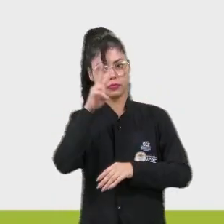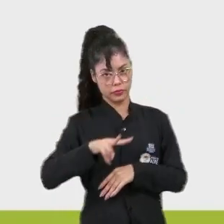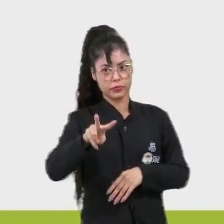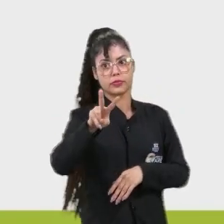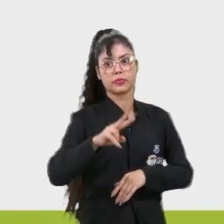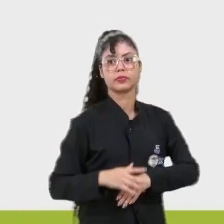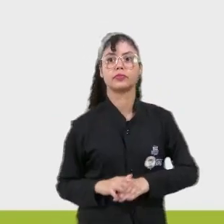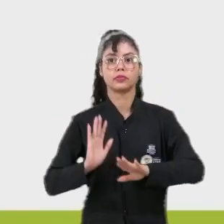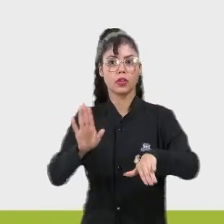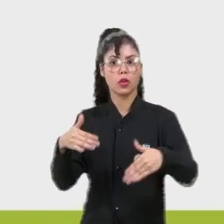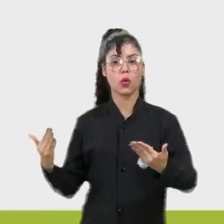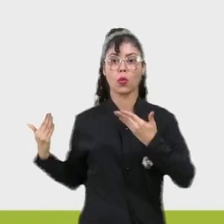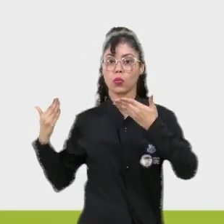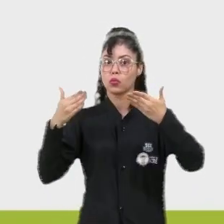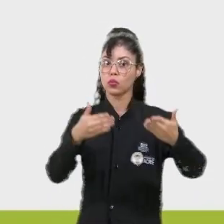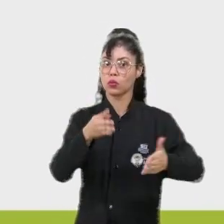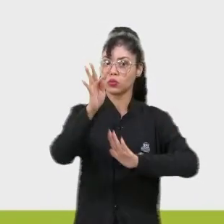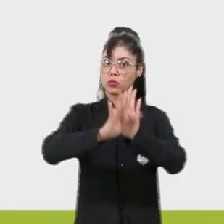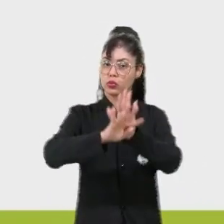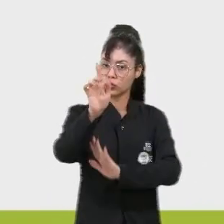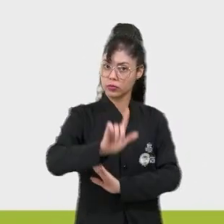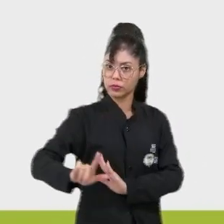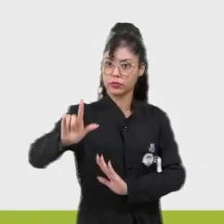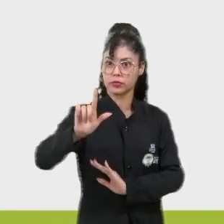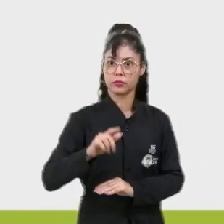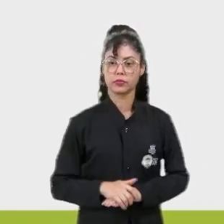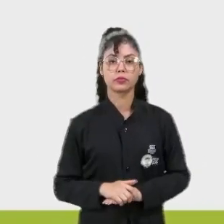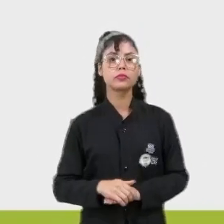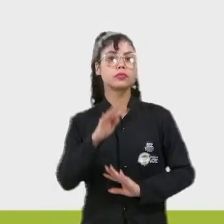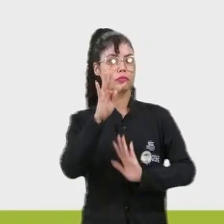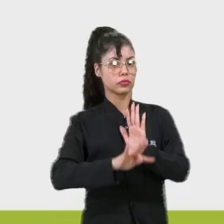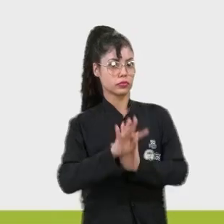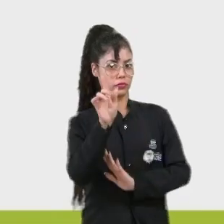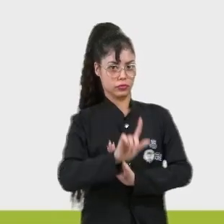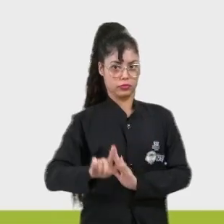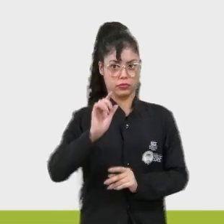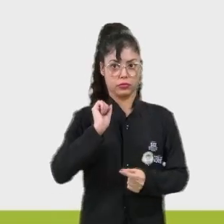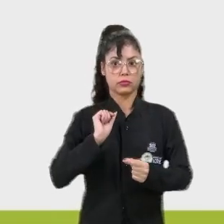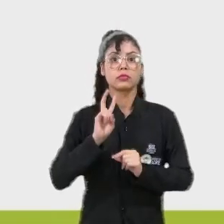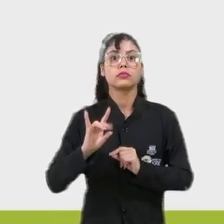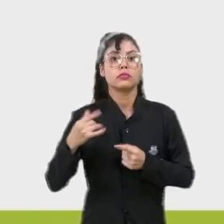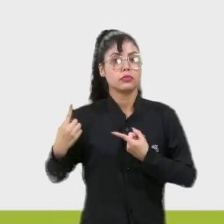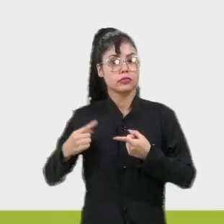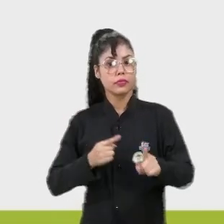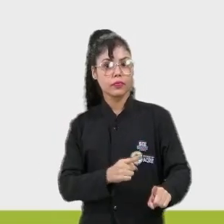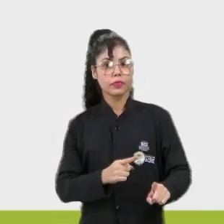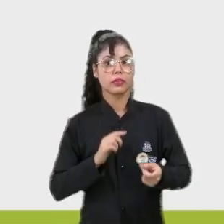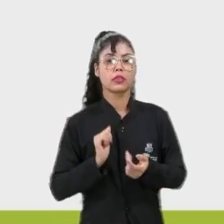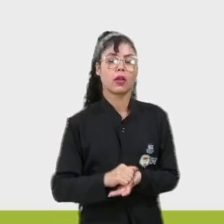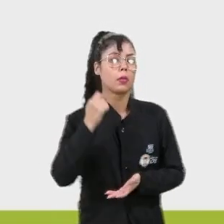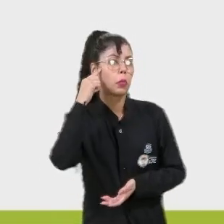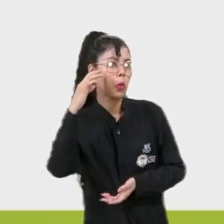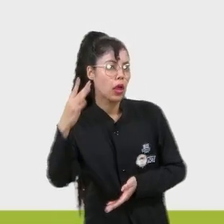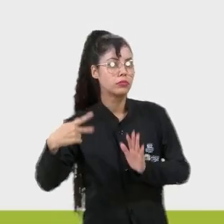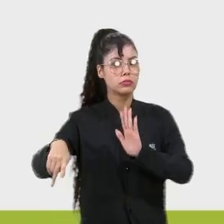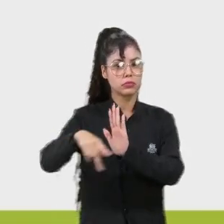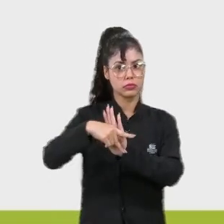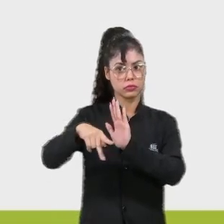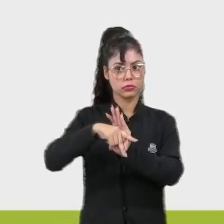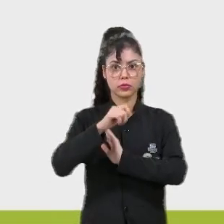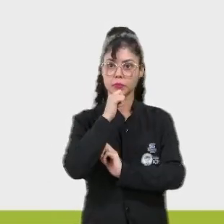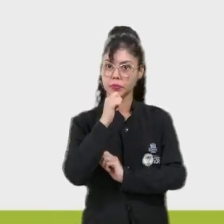visual. Qual que é o objetivo do texto literário? O texto literário ele vai provocar uma reflexão,